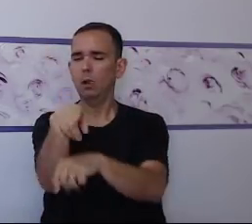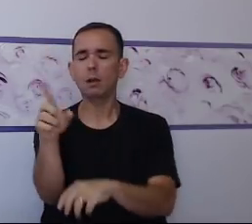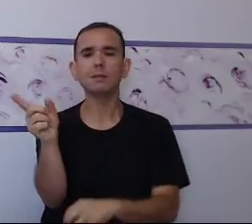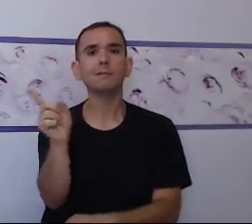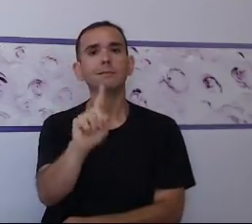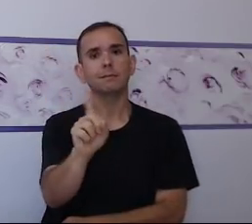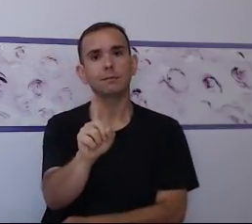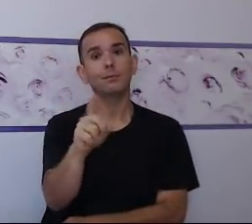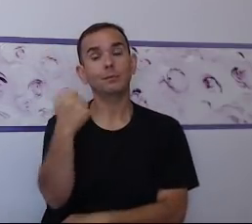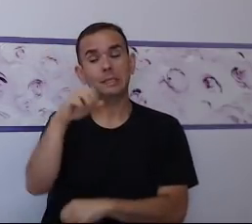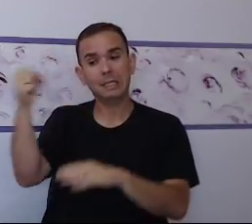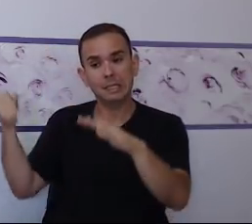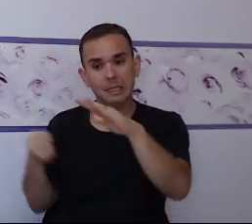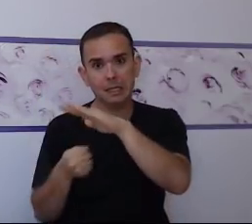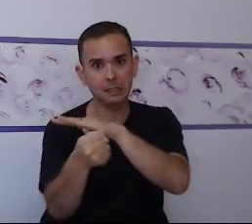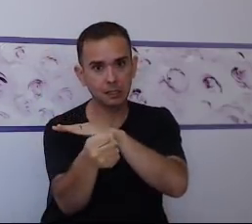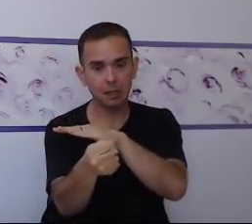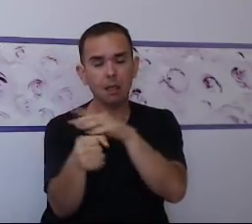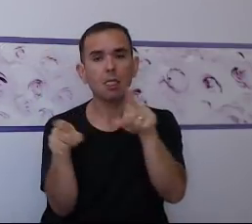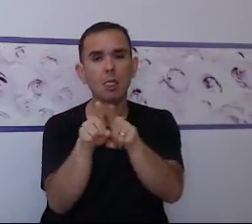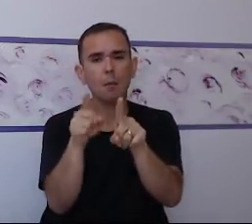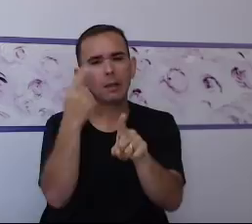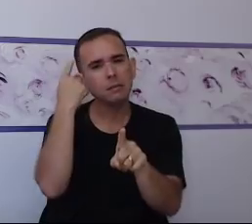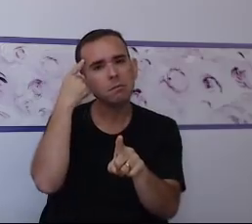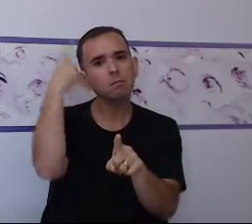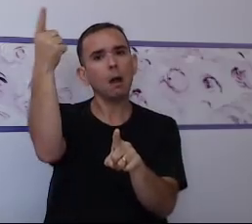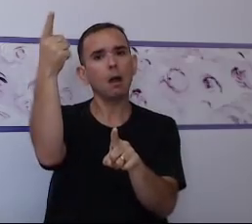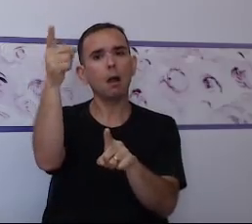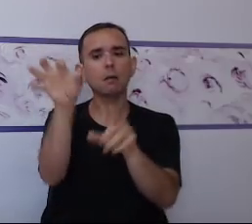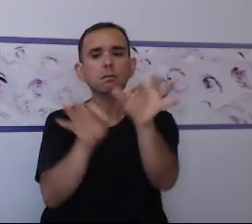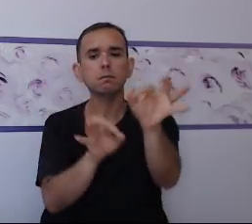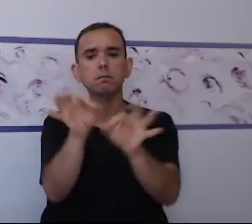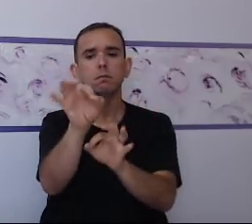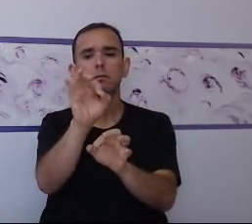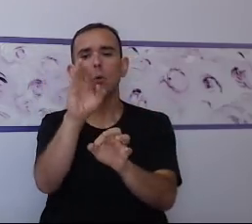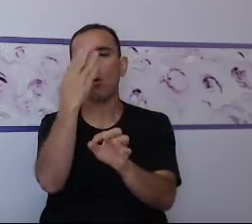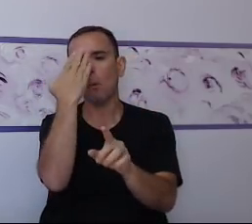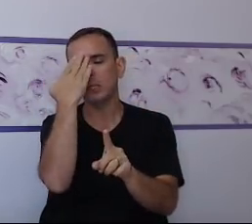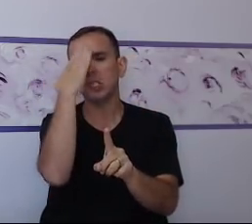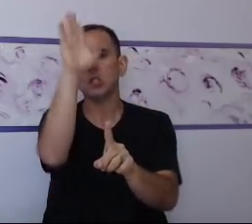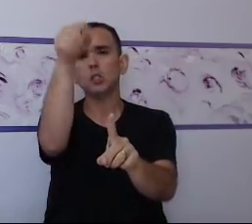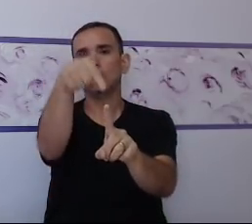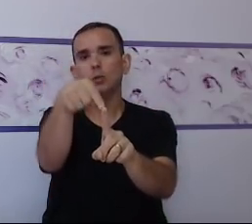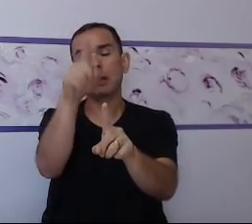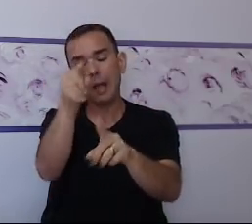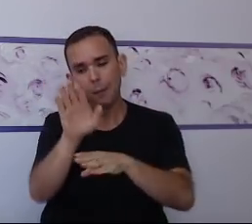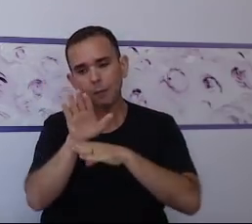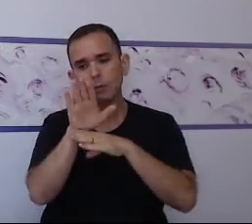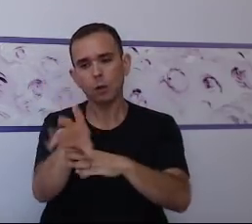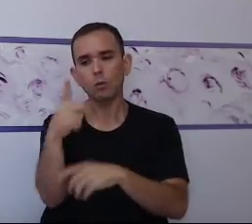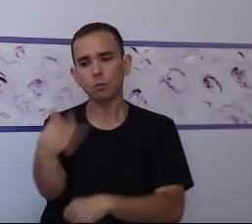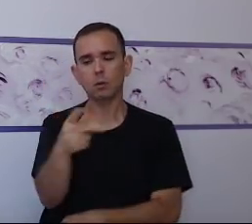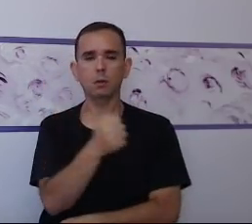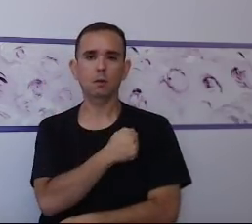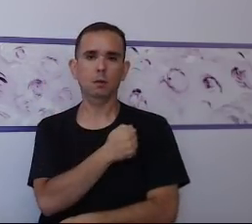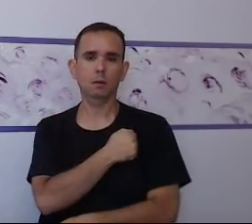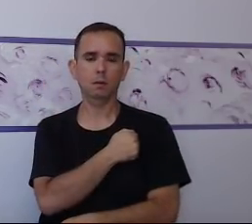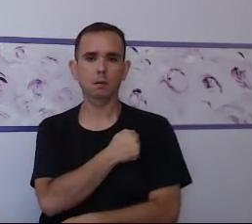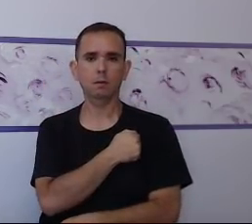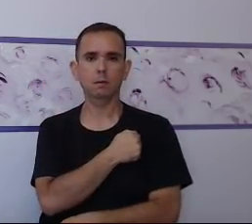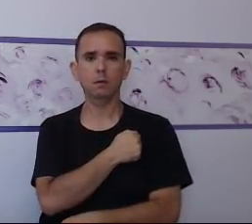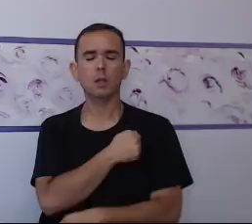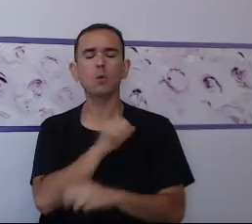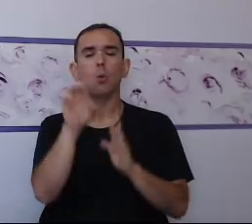Não, a gente tem que trazer e traçar um objetivo que for realmente beneficiar o nosso aluno, né? No